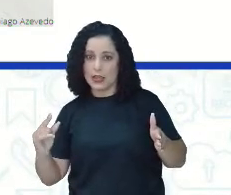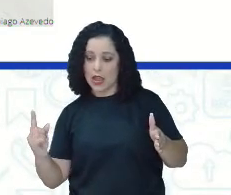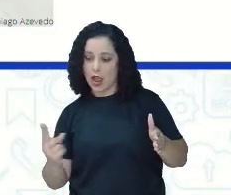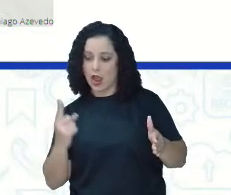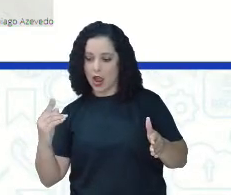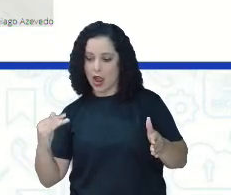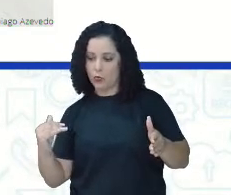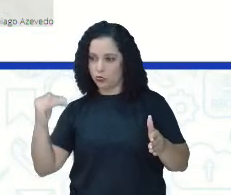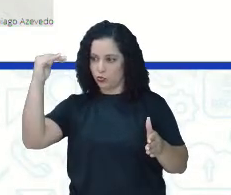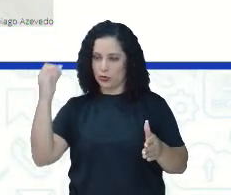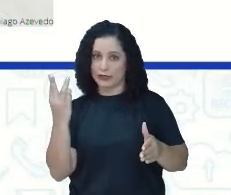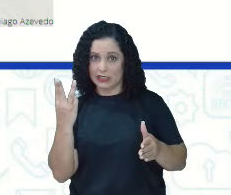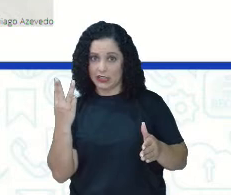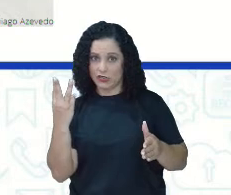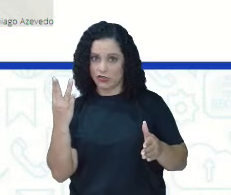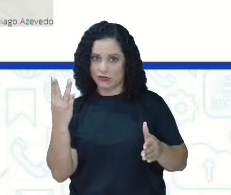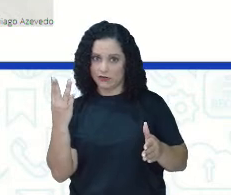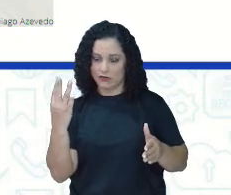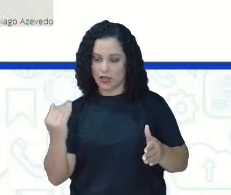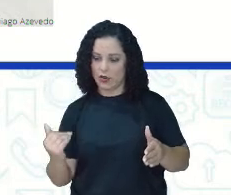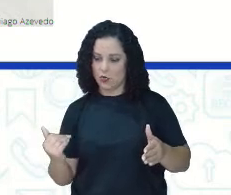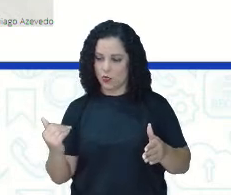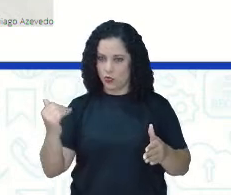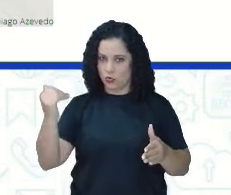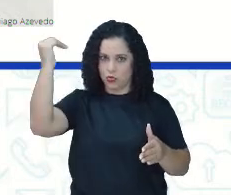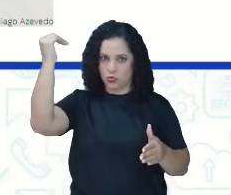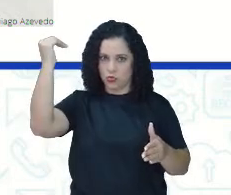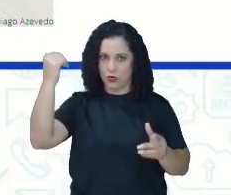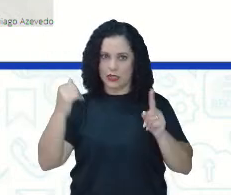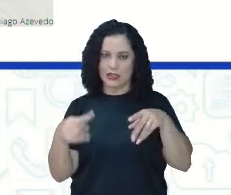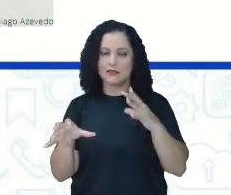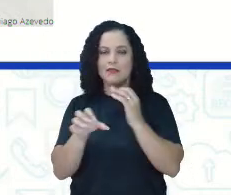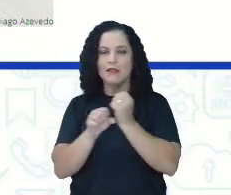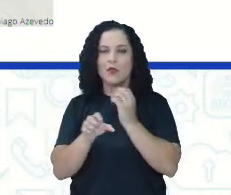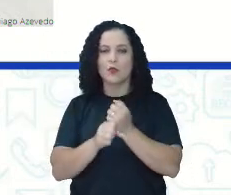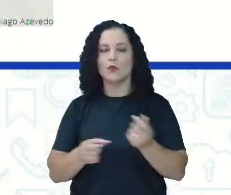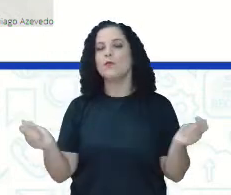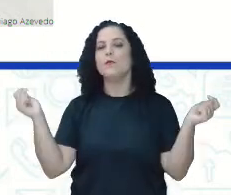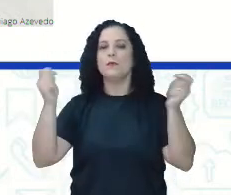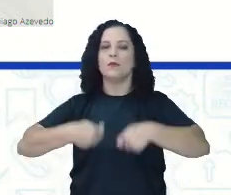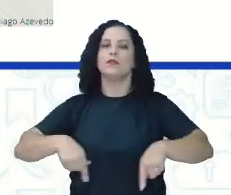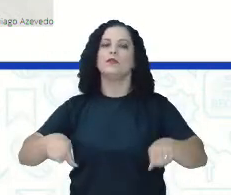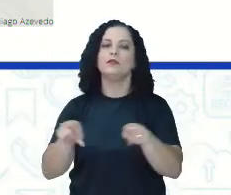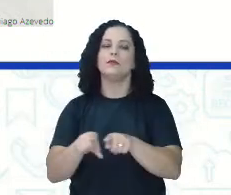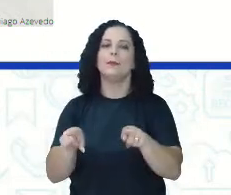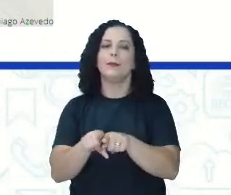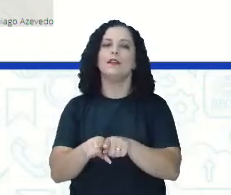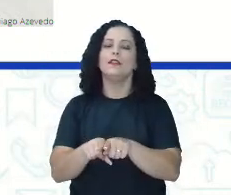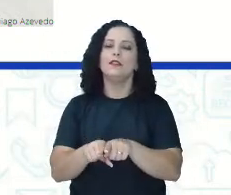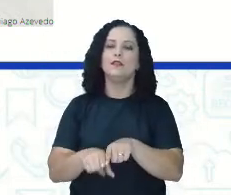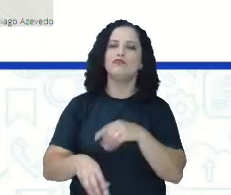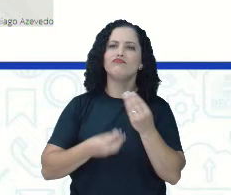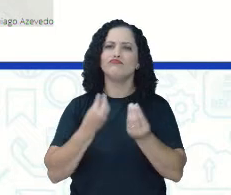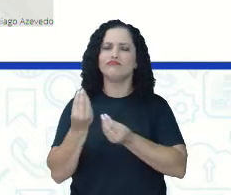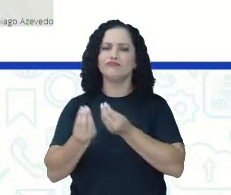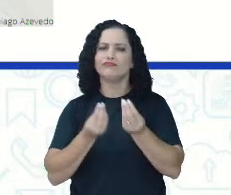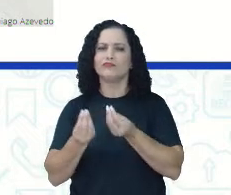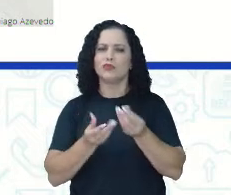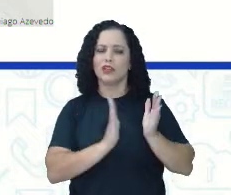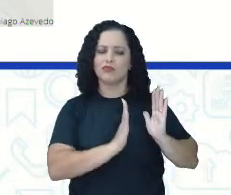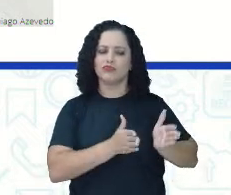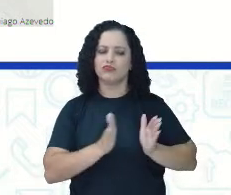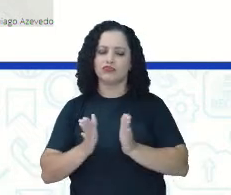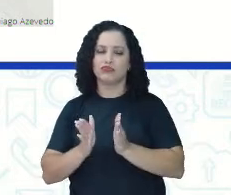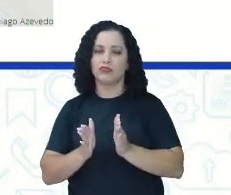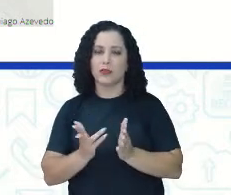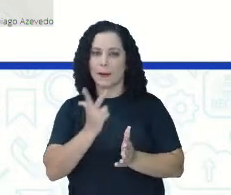somar 8 mais 8 mais 8. E essa ideia desse cálculo você pode fazer também se a gente colocasse esses bloquinhos aí